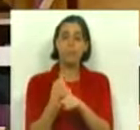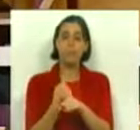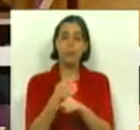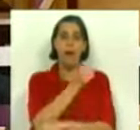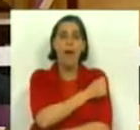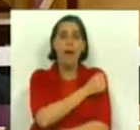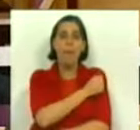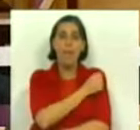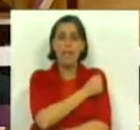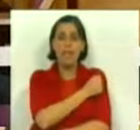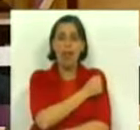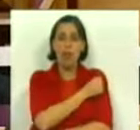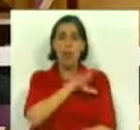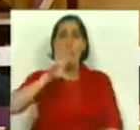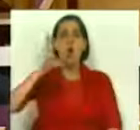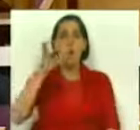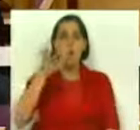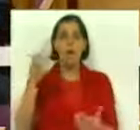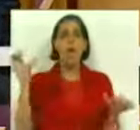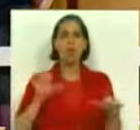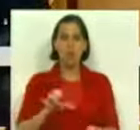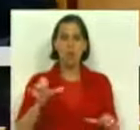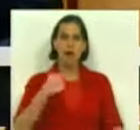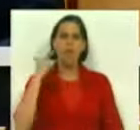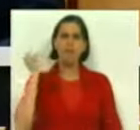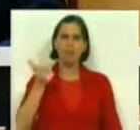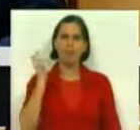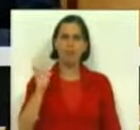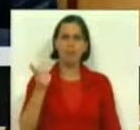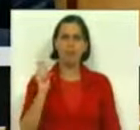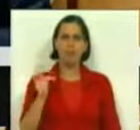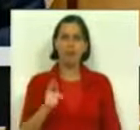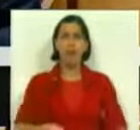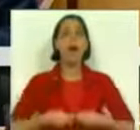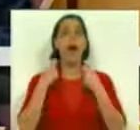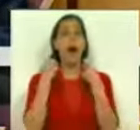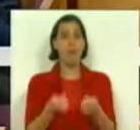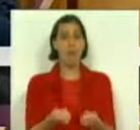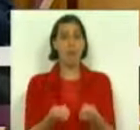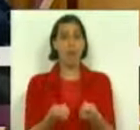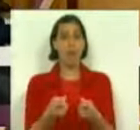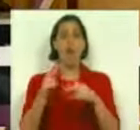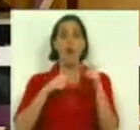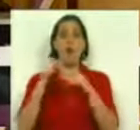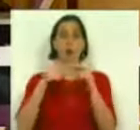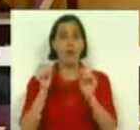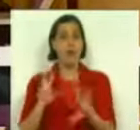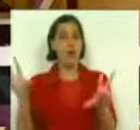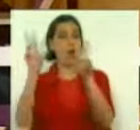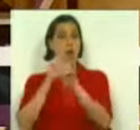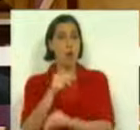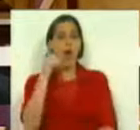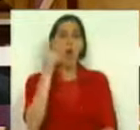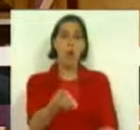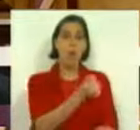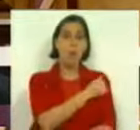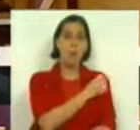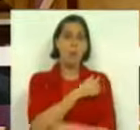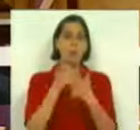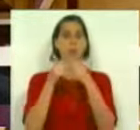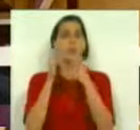Também na habitação, o país andou mal durante muitos anos. Apostámos na construção nova, na compra de